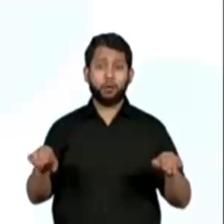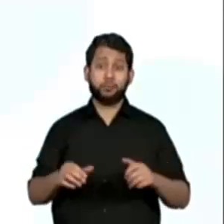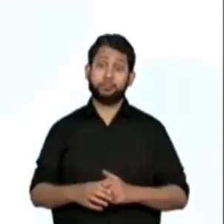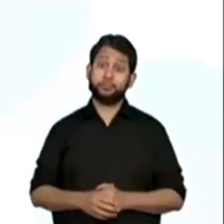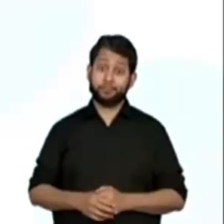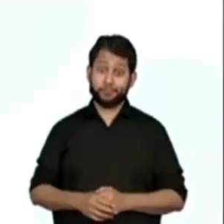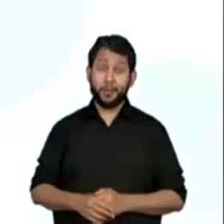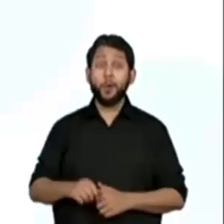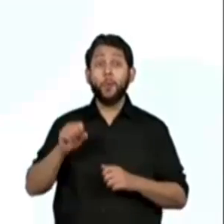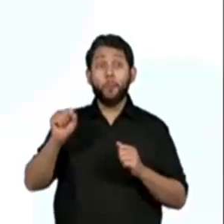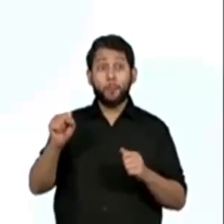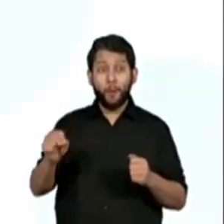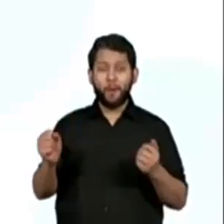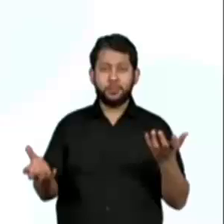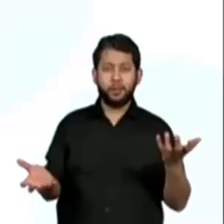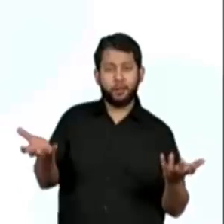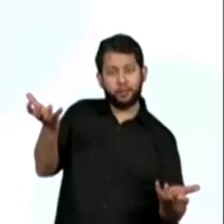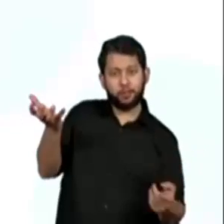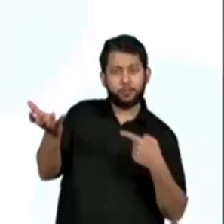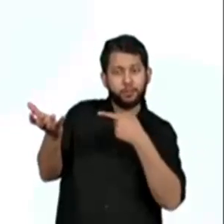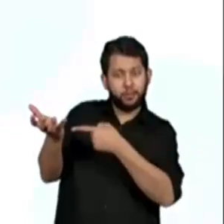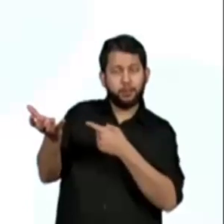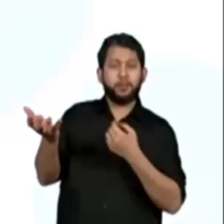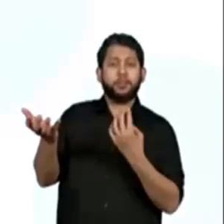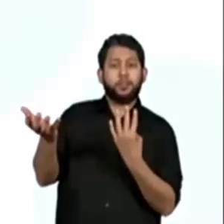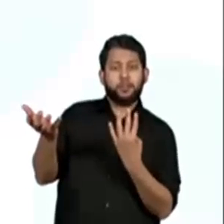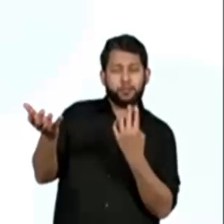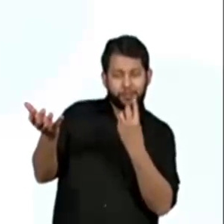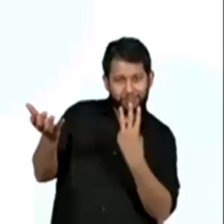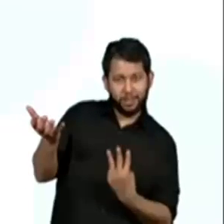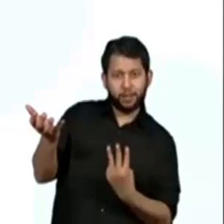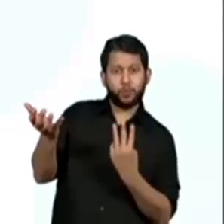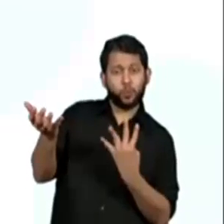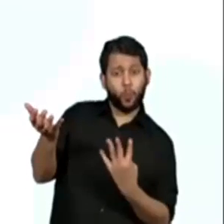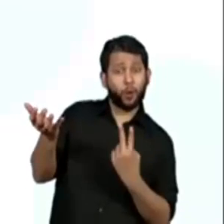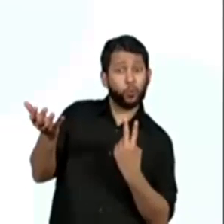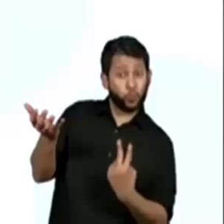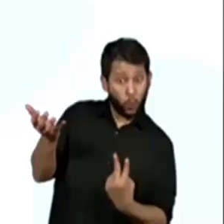Vou tirar. E se eu tirar, eu vou ter aqui a nossa balança